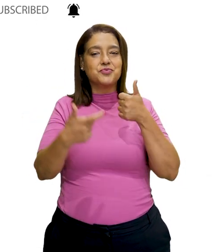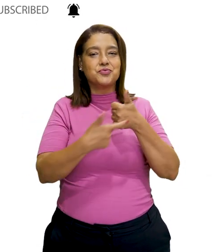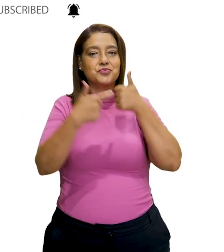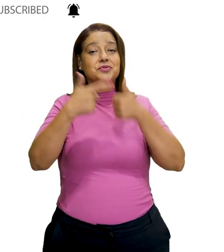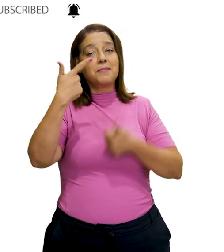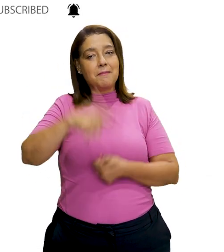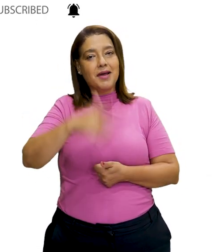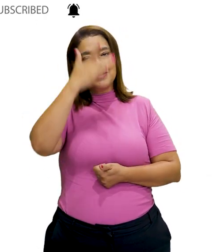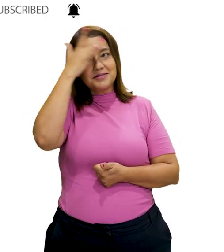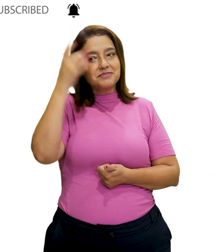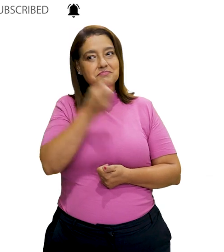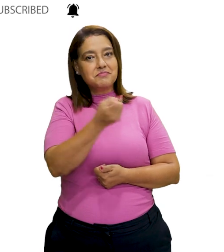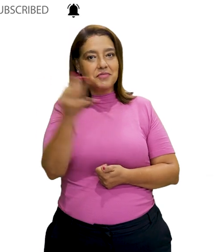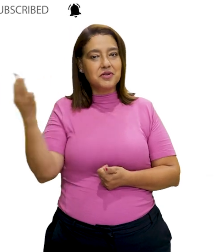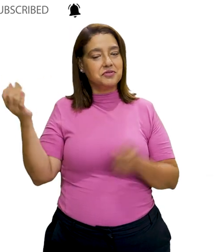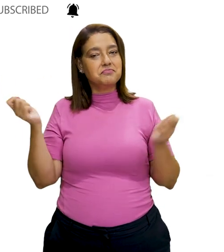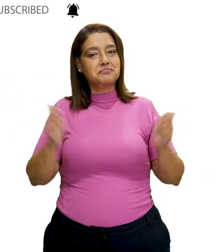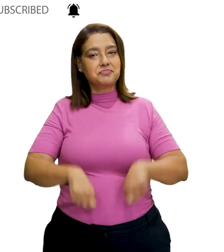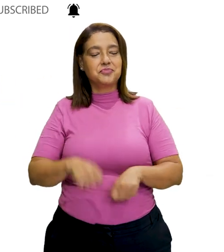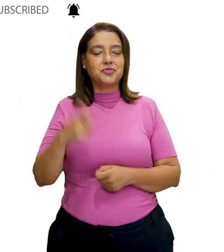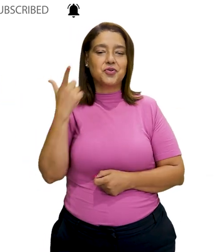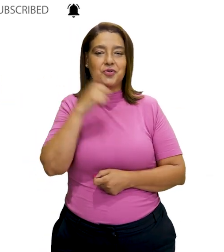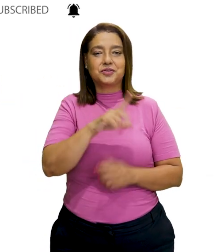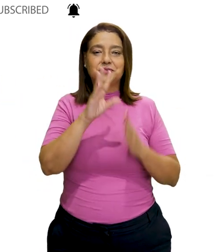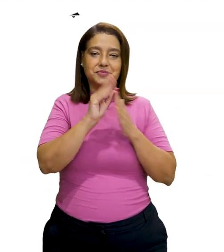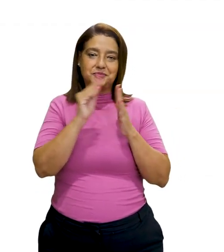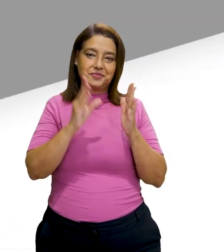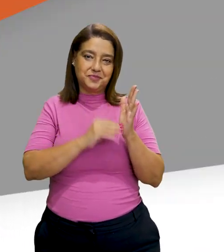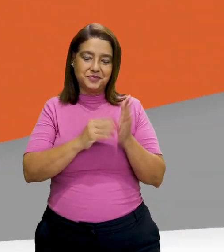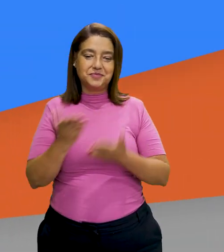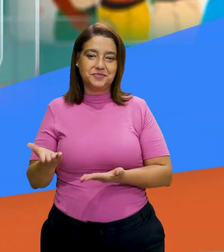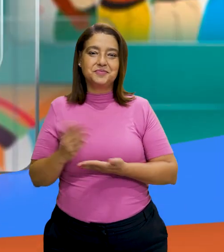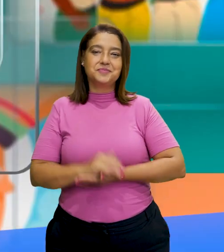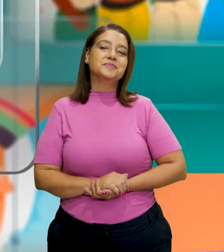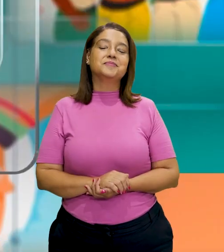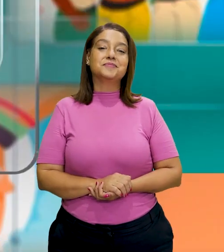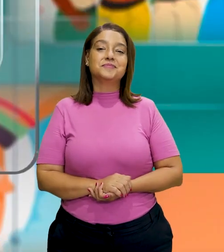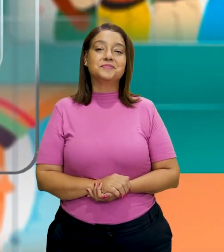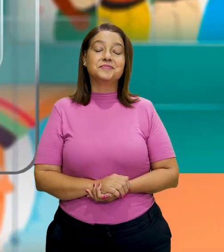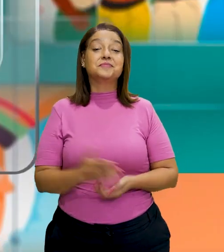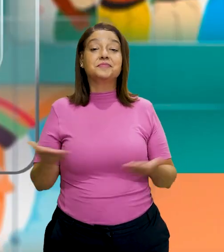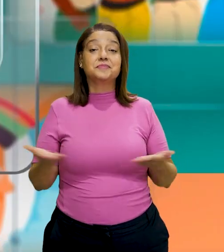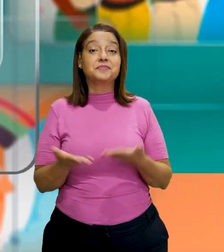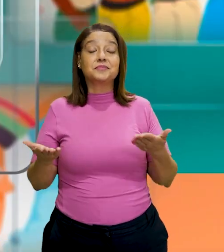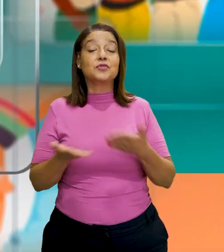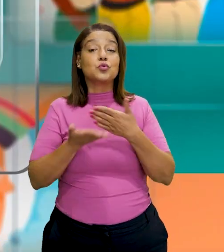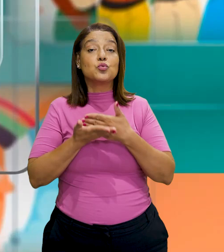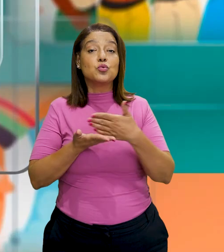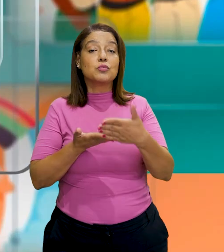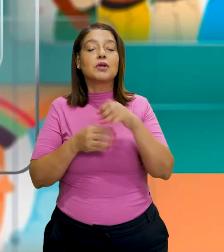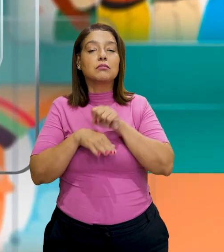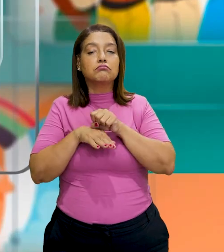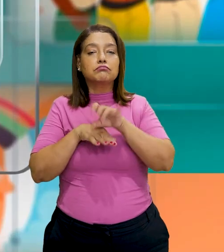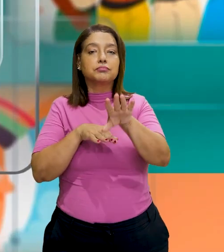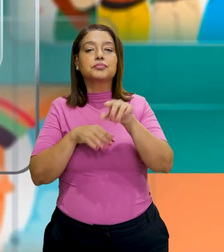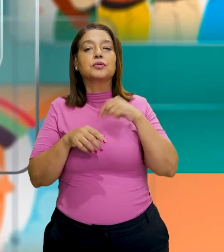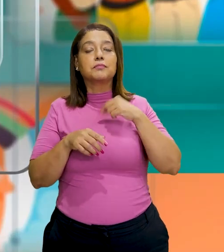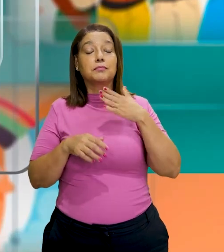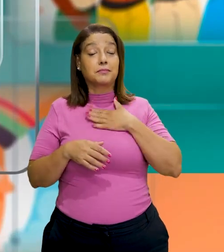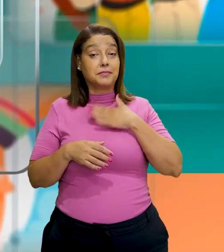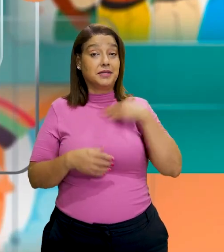mais pessoas possam se beneficiar deste conteúdo. Vou iniciar compartilhando um pouco da